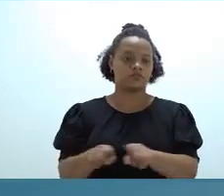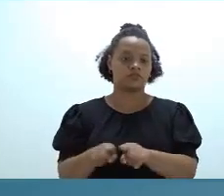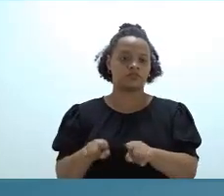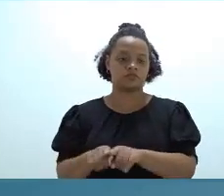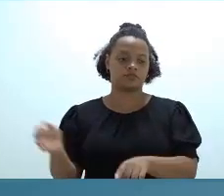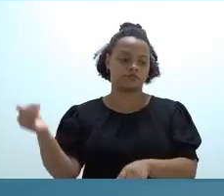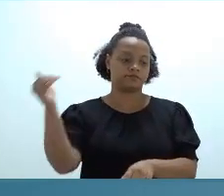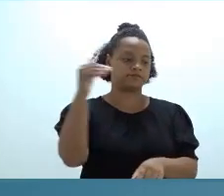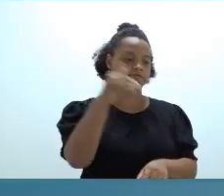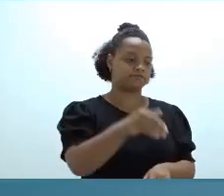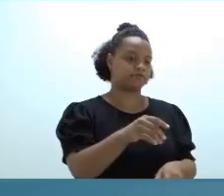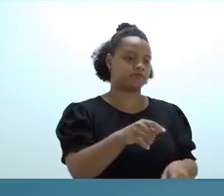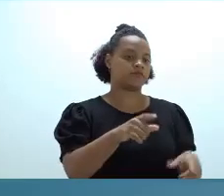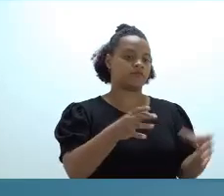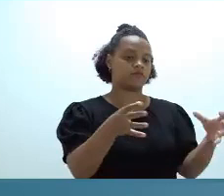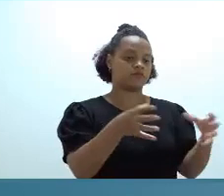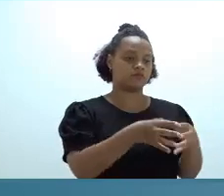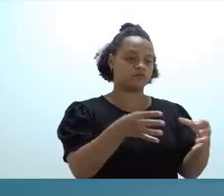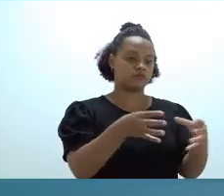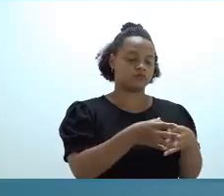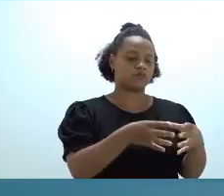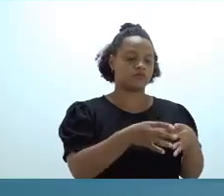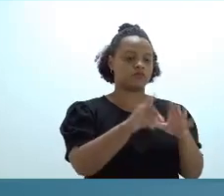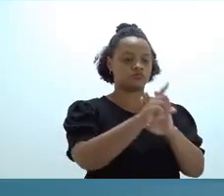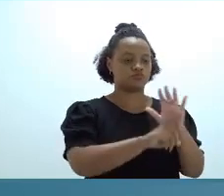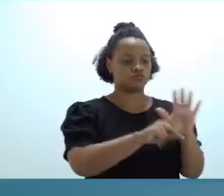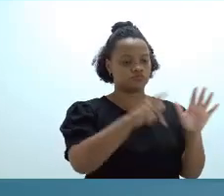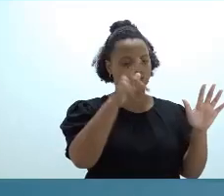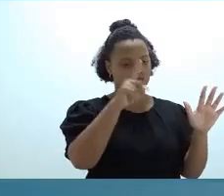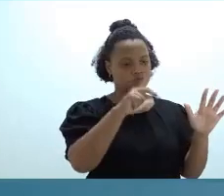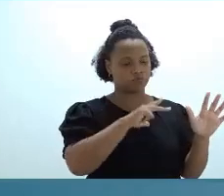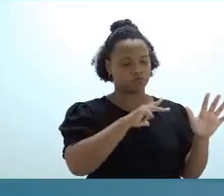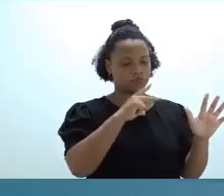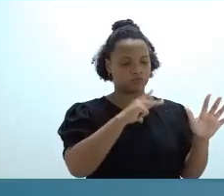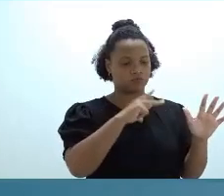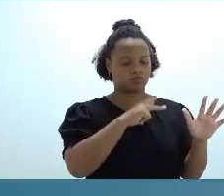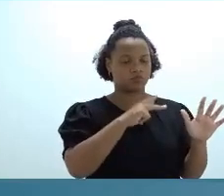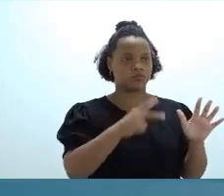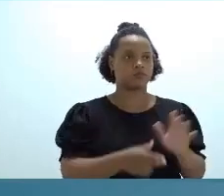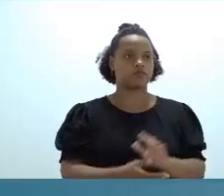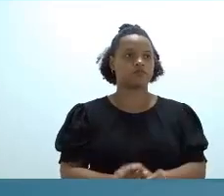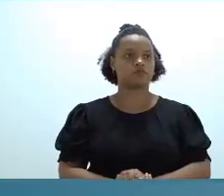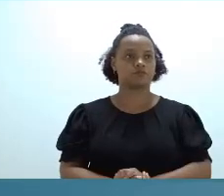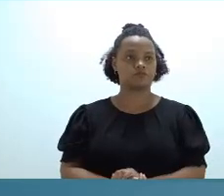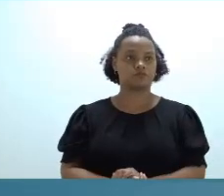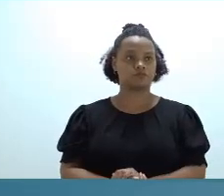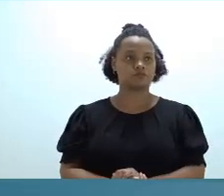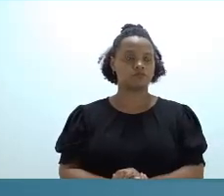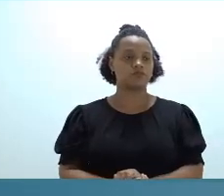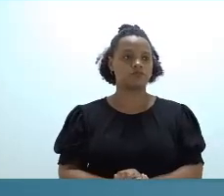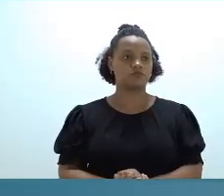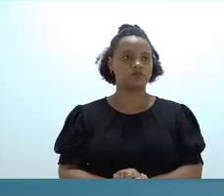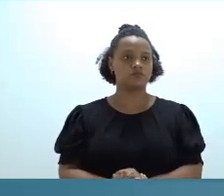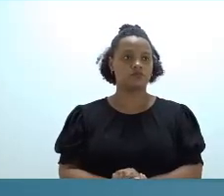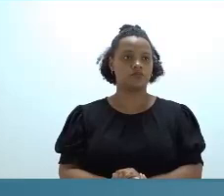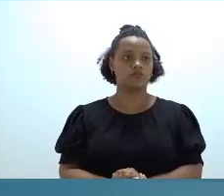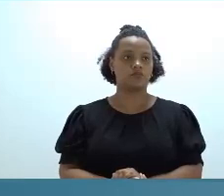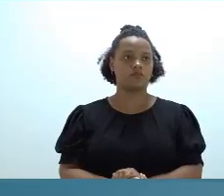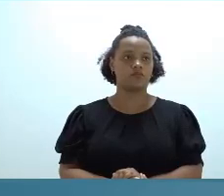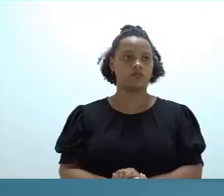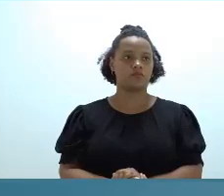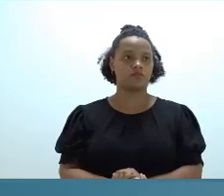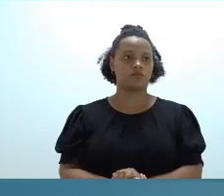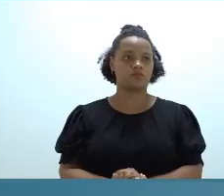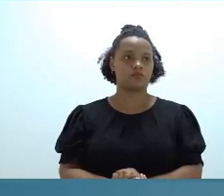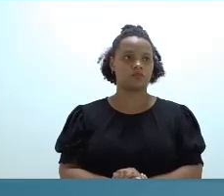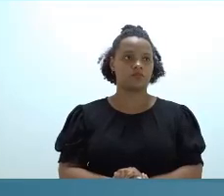artigo 31A, parágrafo 1º, inciso 3º e 13, também do EIJPA. Na